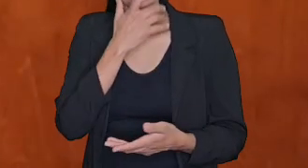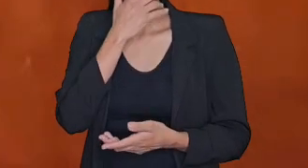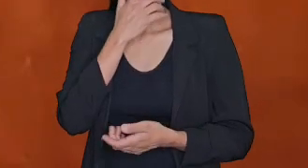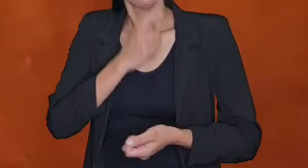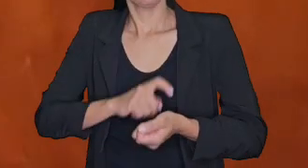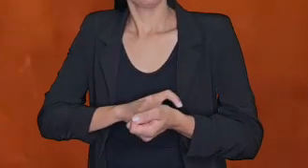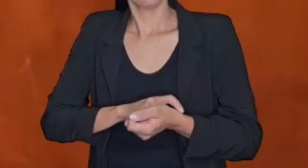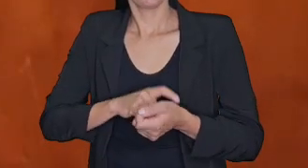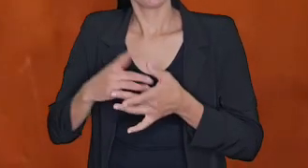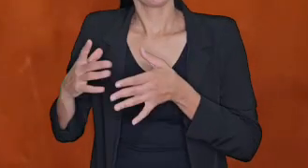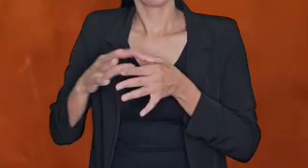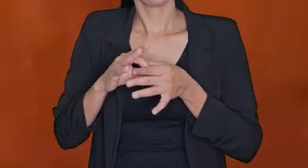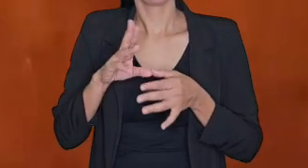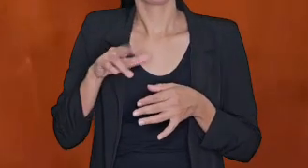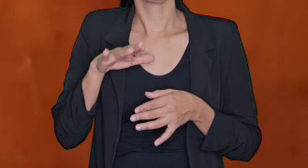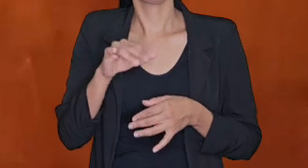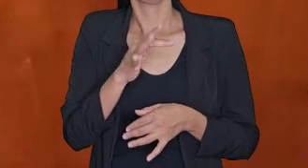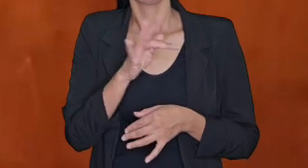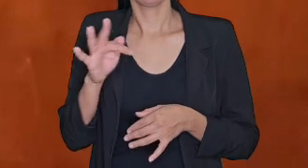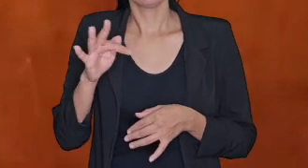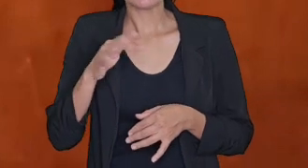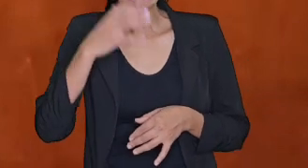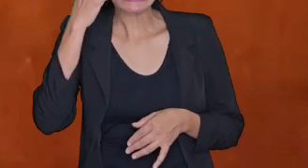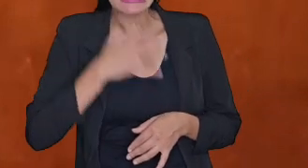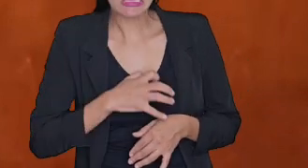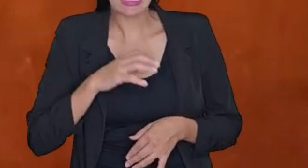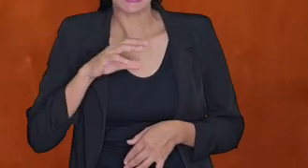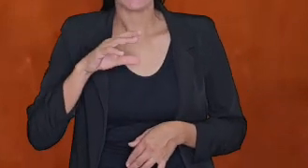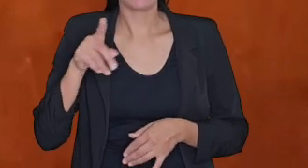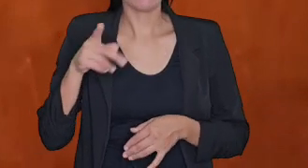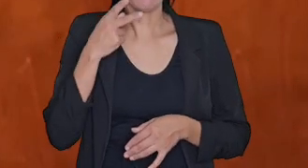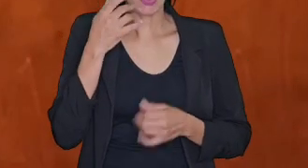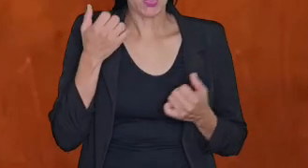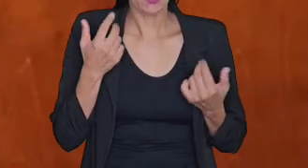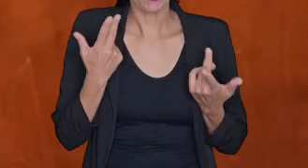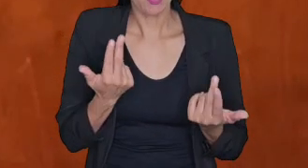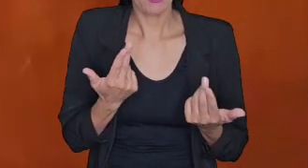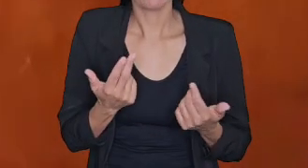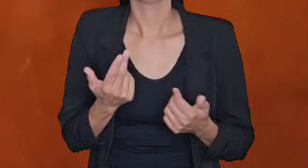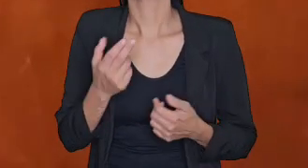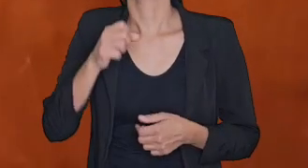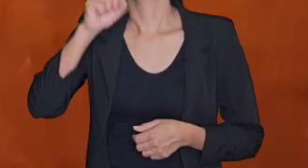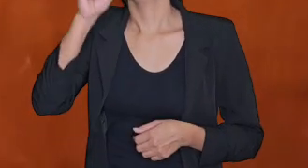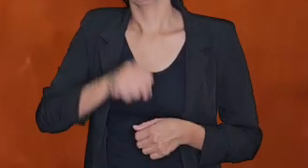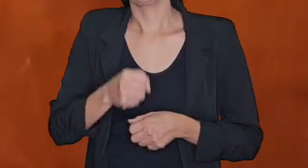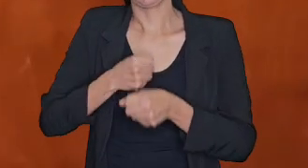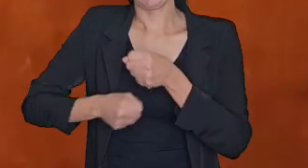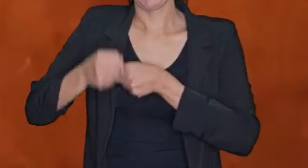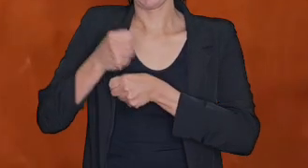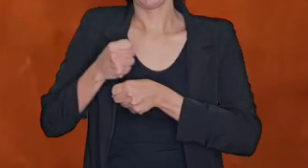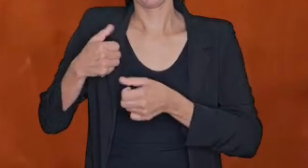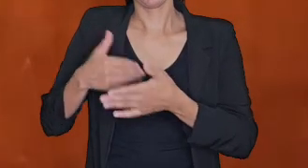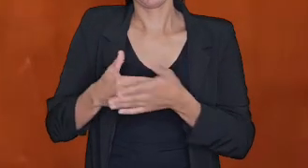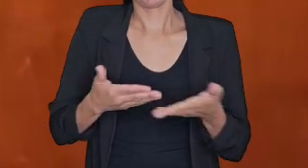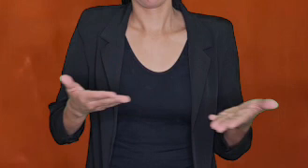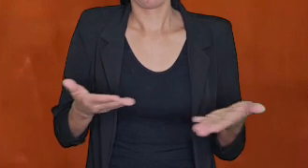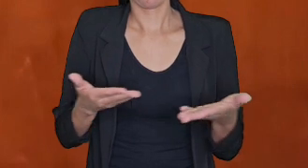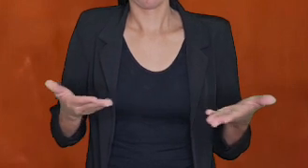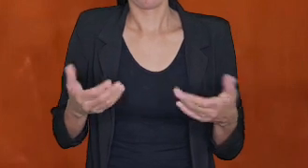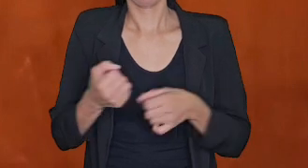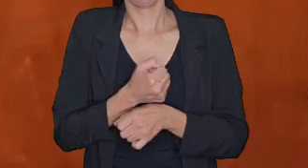Janeiro. Quer dizer, houve uma tensão para a União Federal, né? Falei, cara, sério que o CNJ falou isso? Sim. Aí, há pouco tempo,